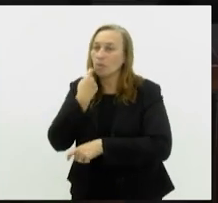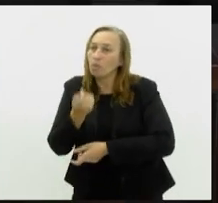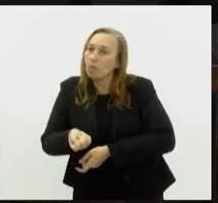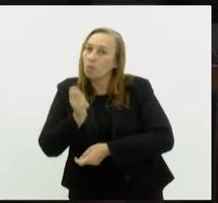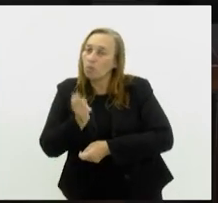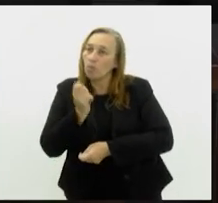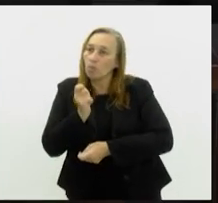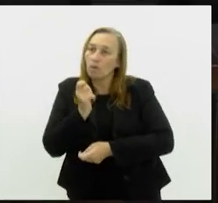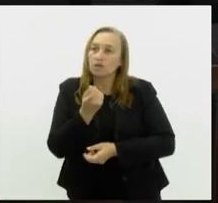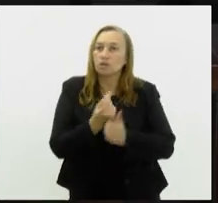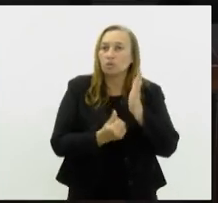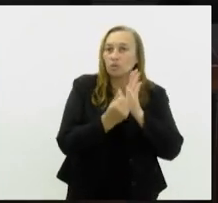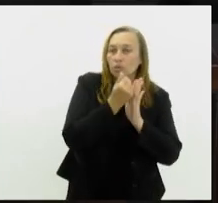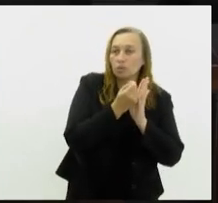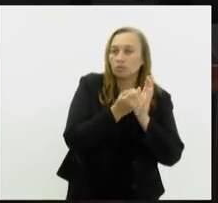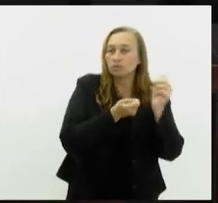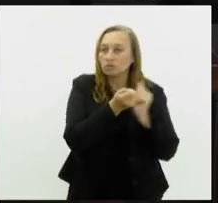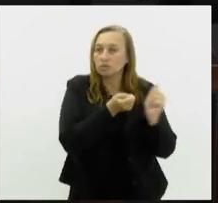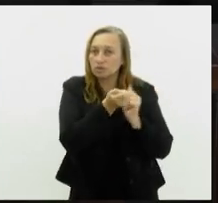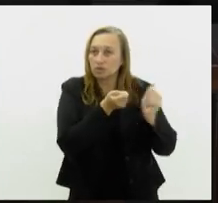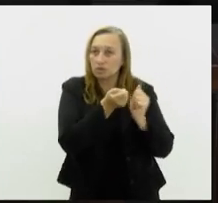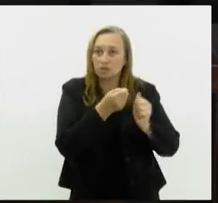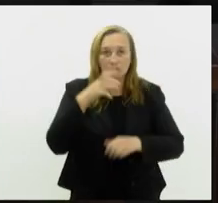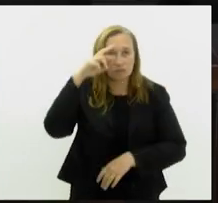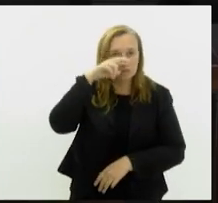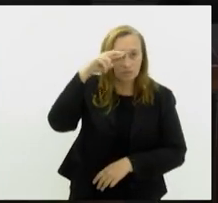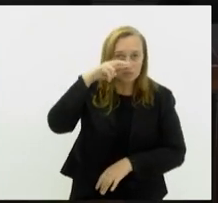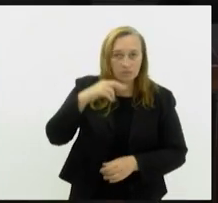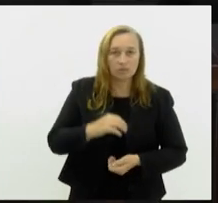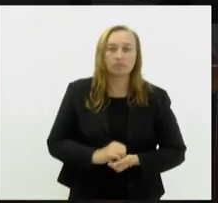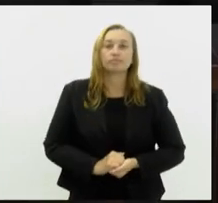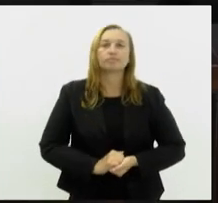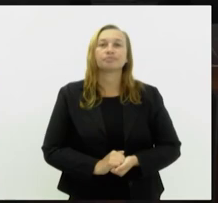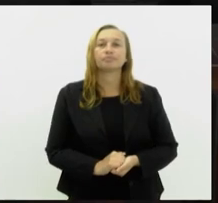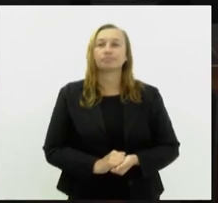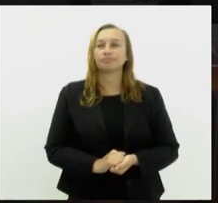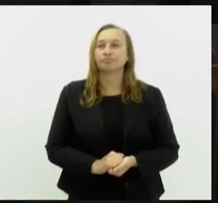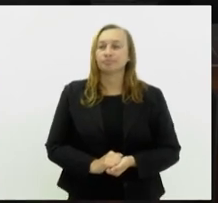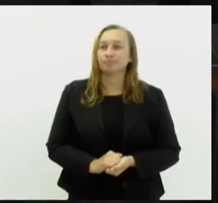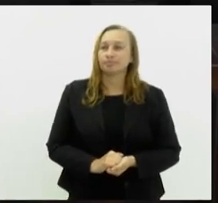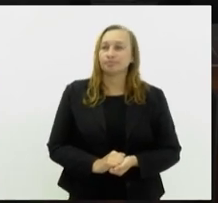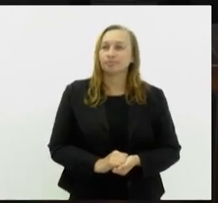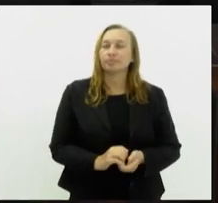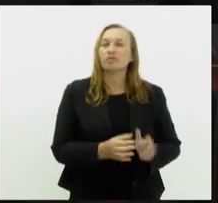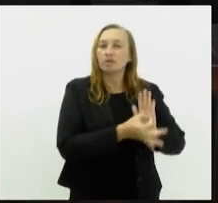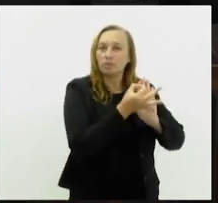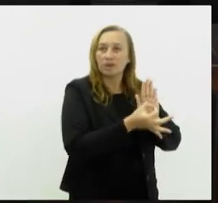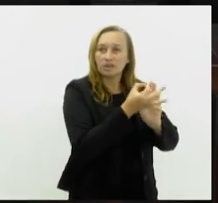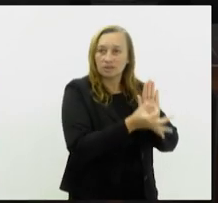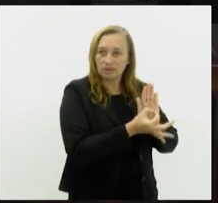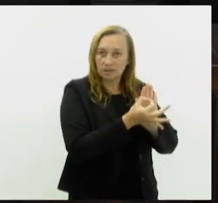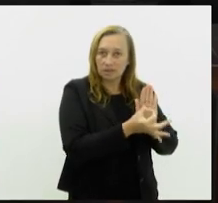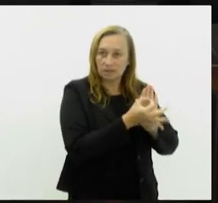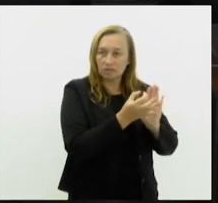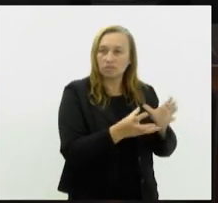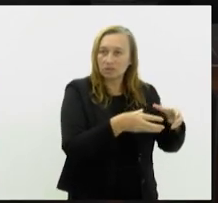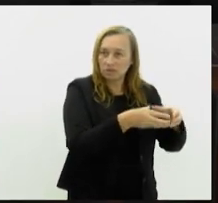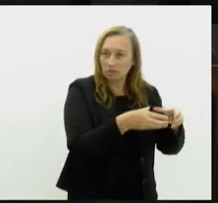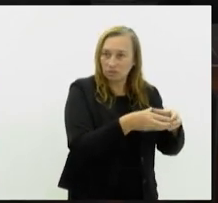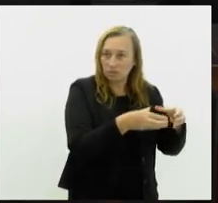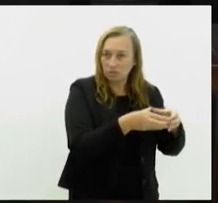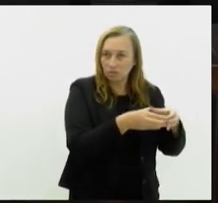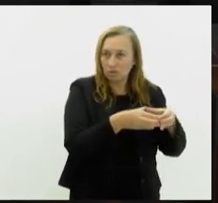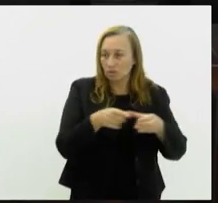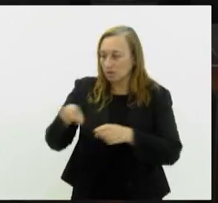de Orçamento, Finanças, Fiscalização Financeira e Controle. Para emitir parecer pela Comissão